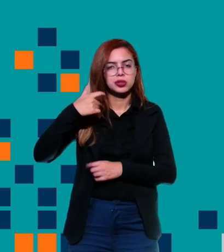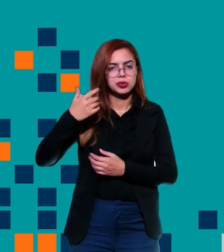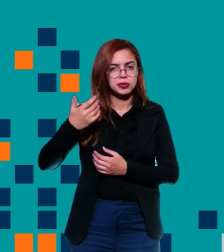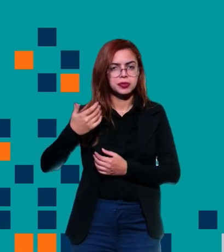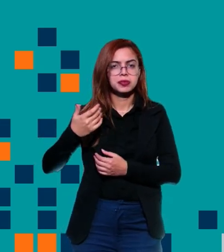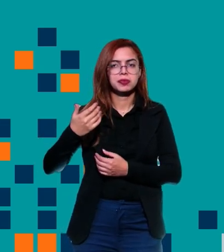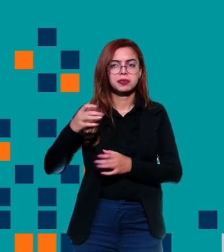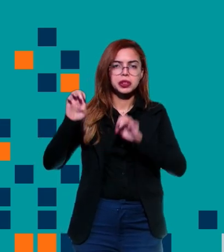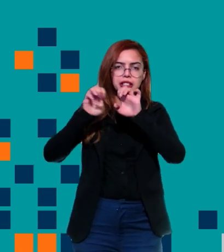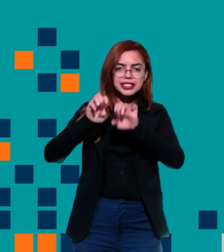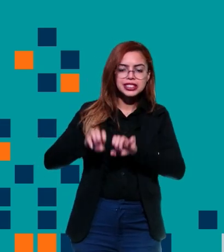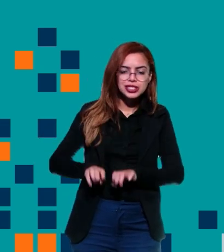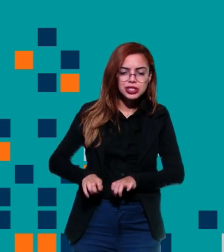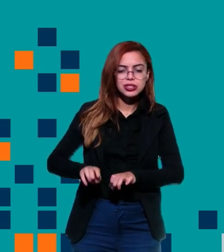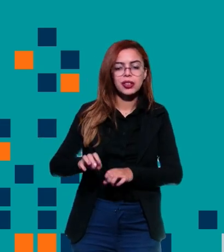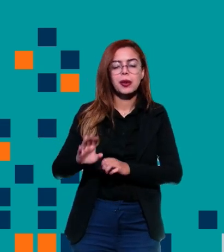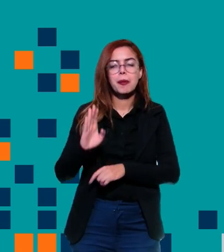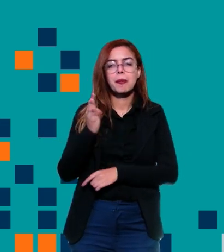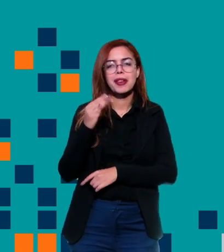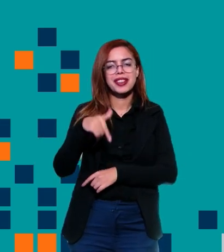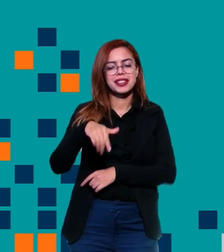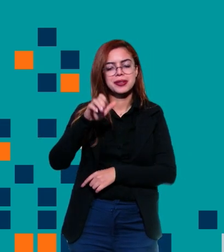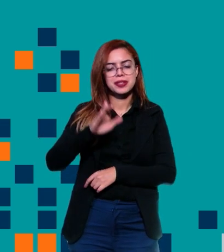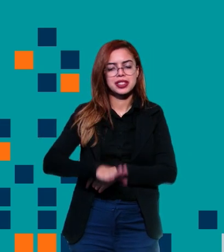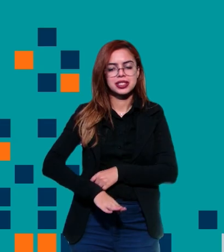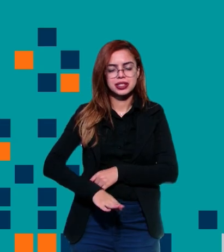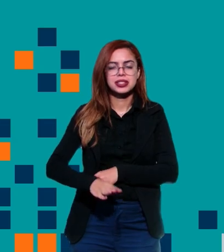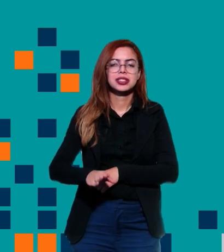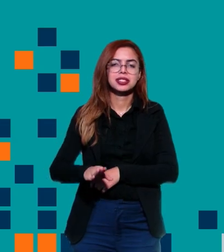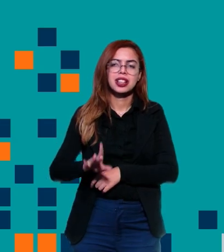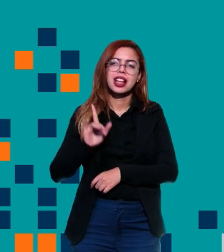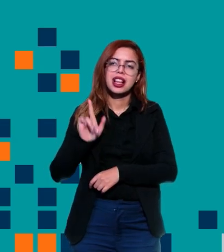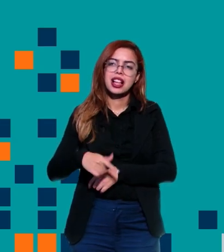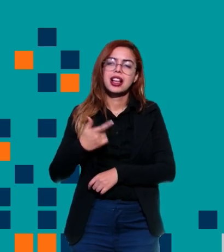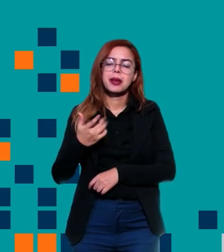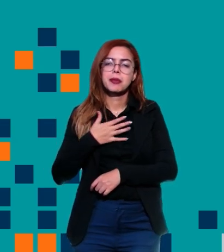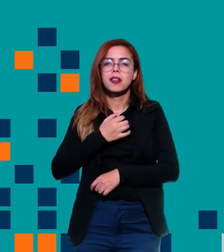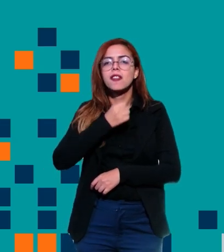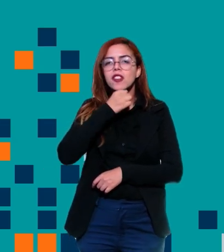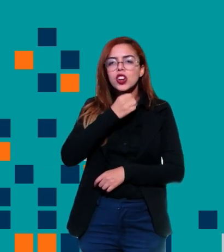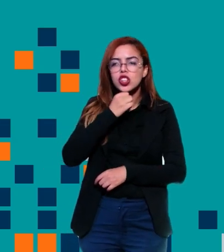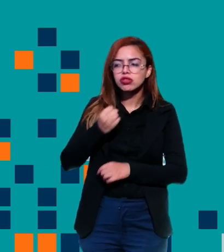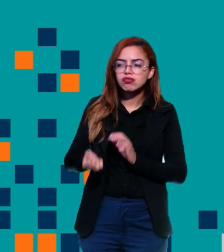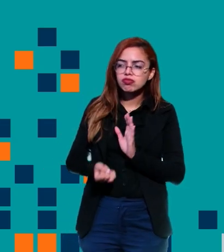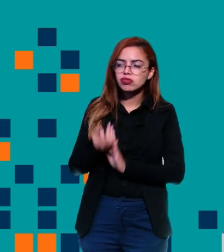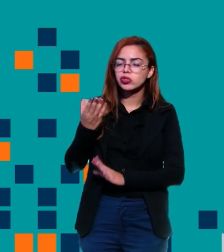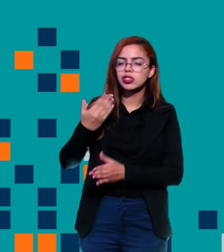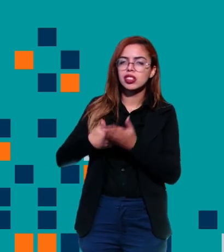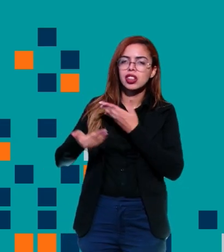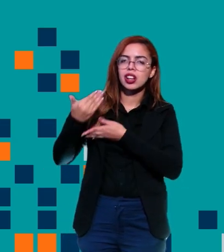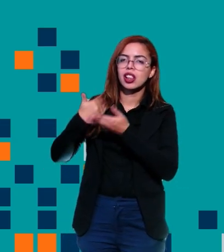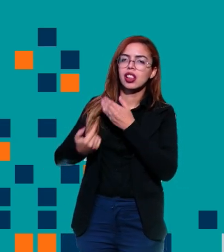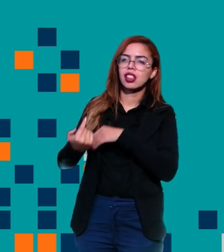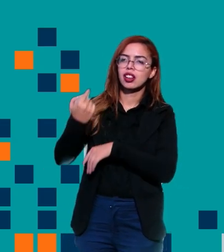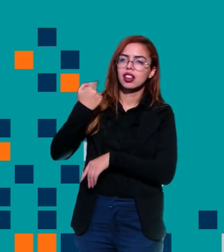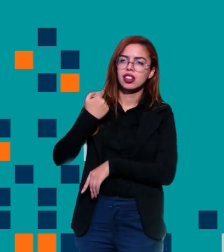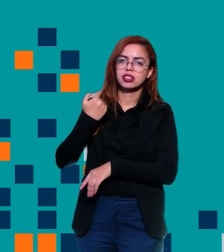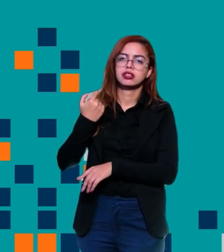de estrutura laminada de madeira no Brasil, uma coisa que meu avô desenvolveu também lá atrás e